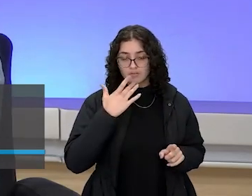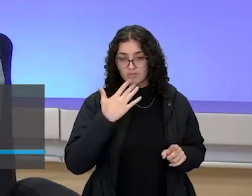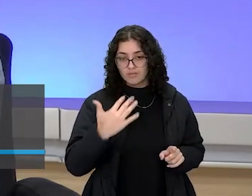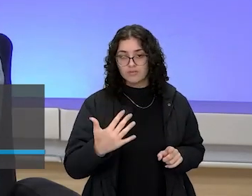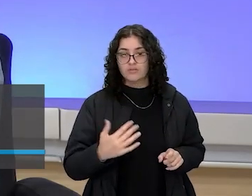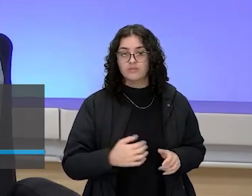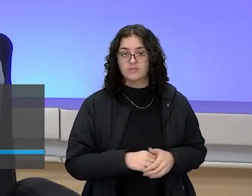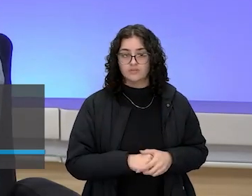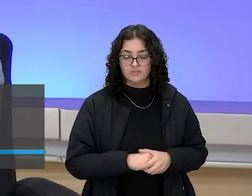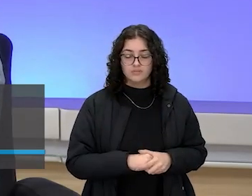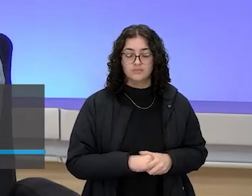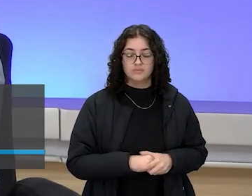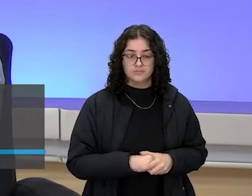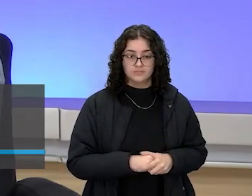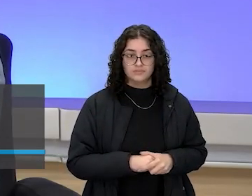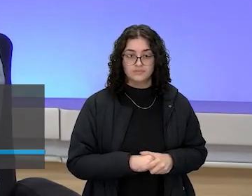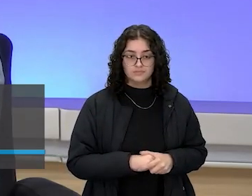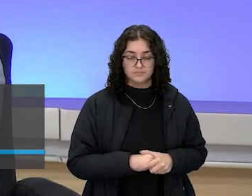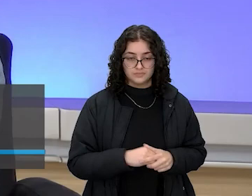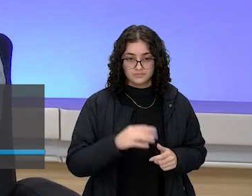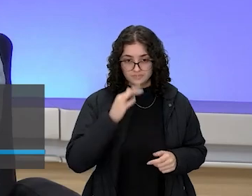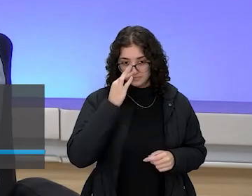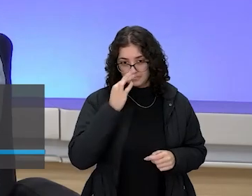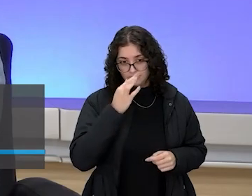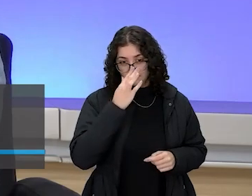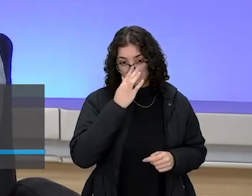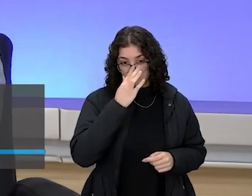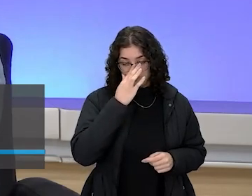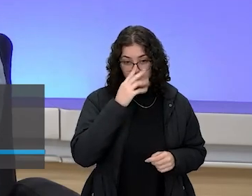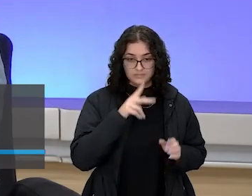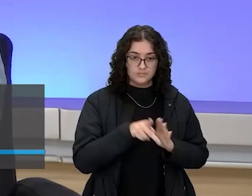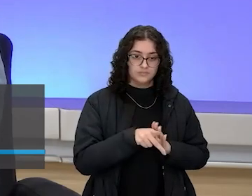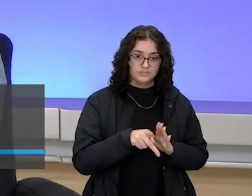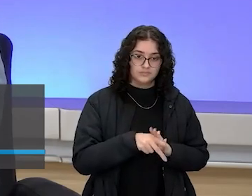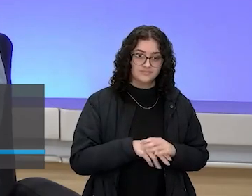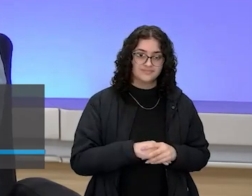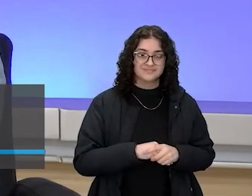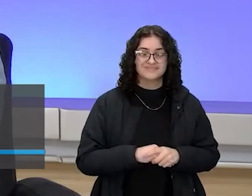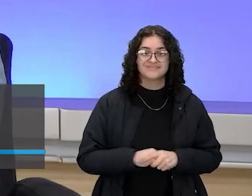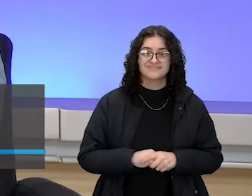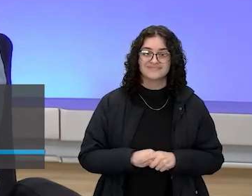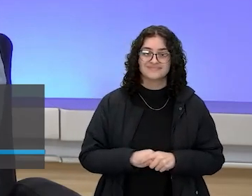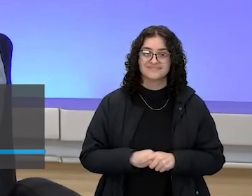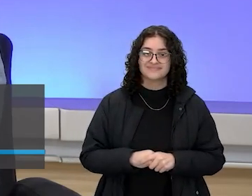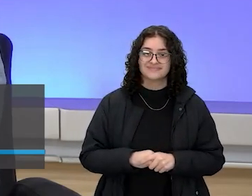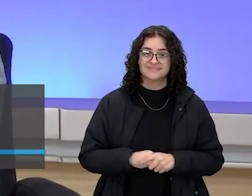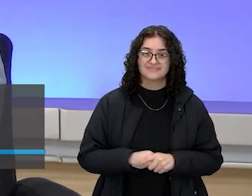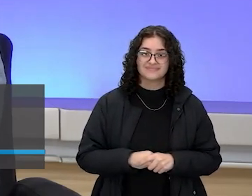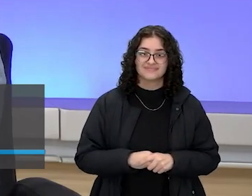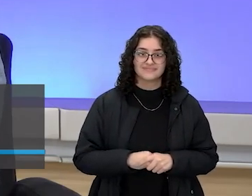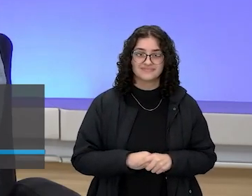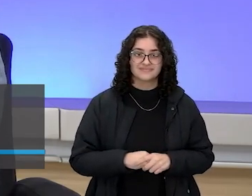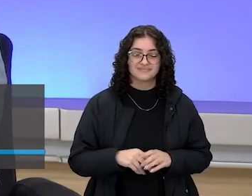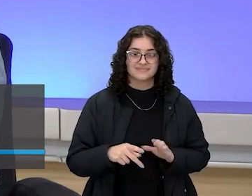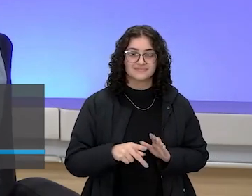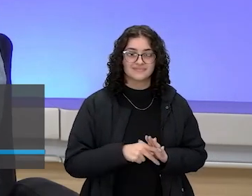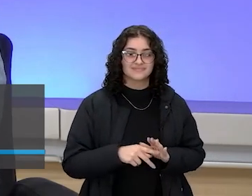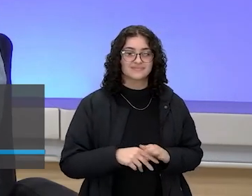no processo de inflorescência dessa flor, dessa planta. Aí eu falando errado, né? O professor de biologia vai ficar